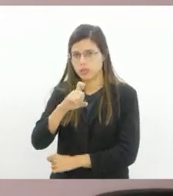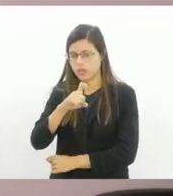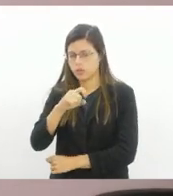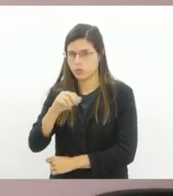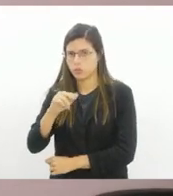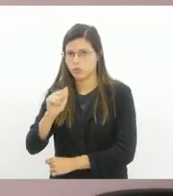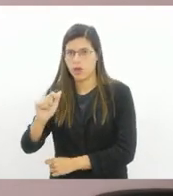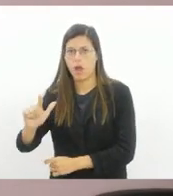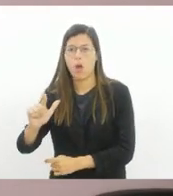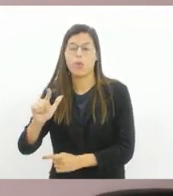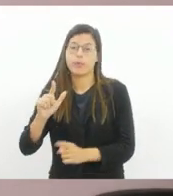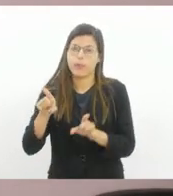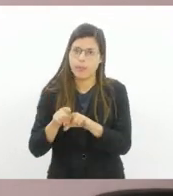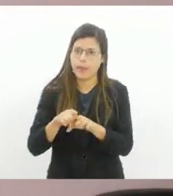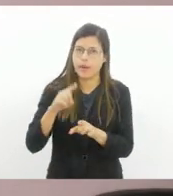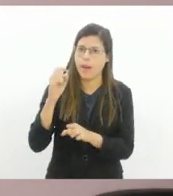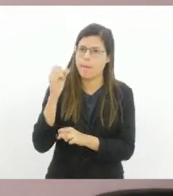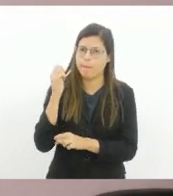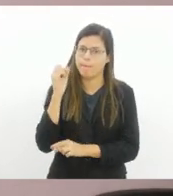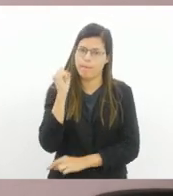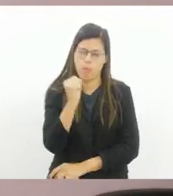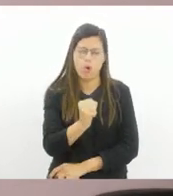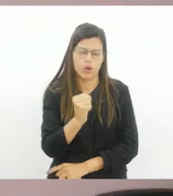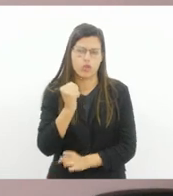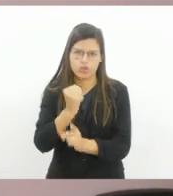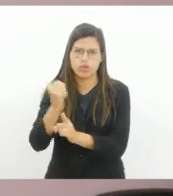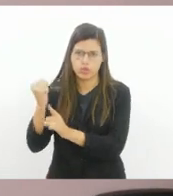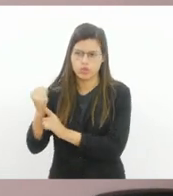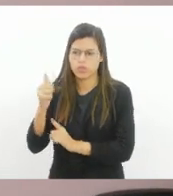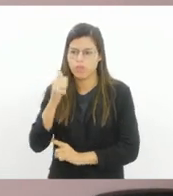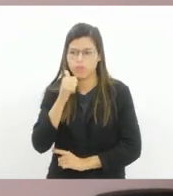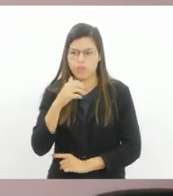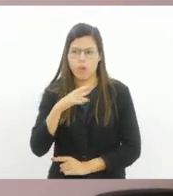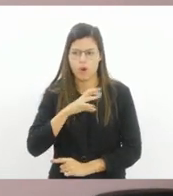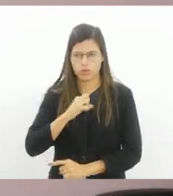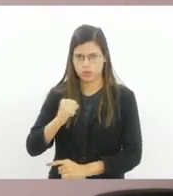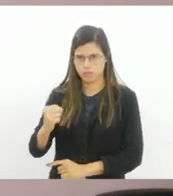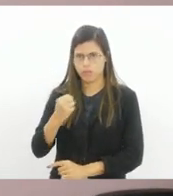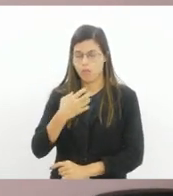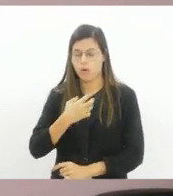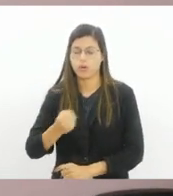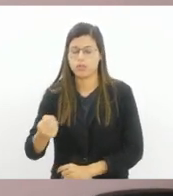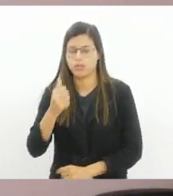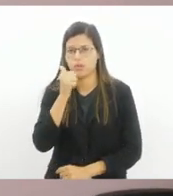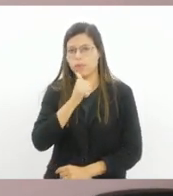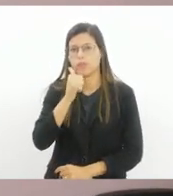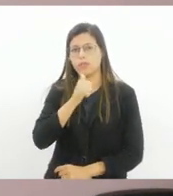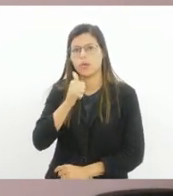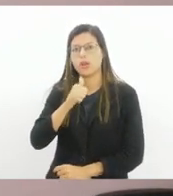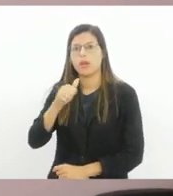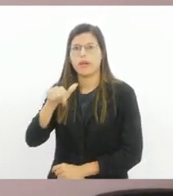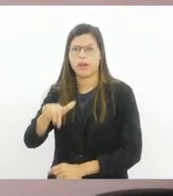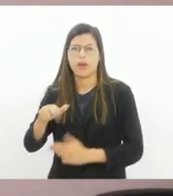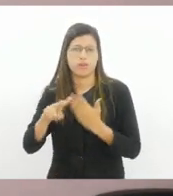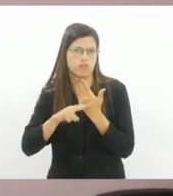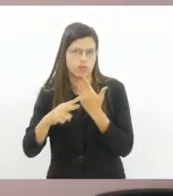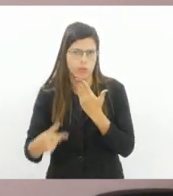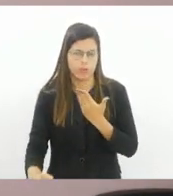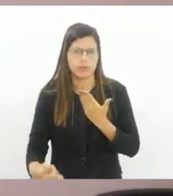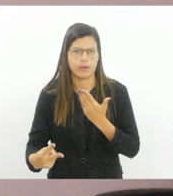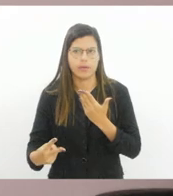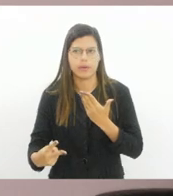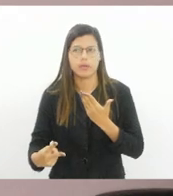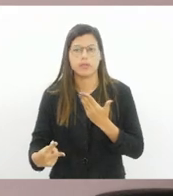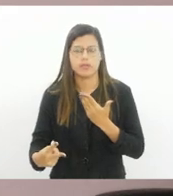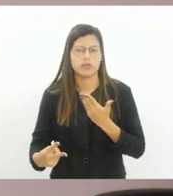morte autoprovocada, seja a morte em consequência das lesões que essa violência sexual deixou para essas mulheres. E aí